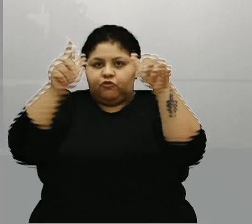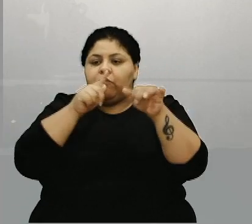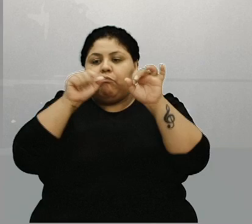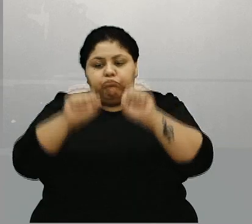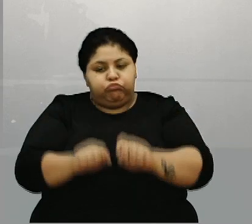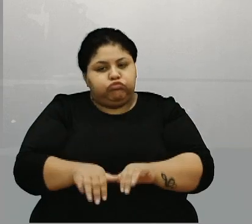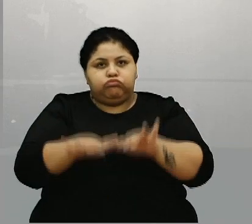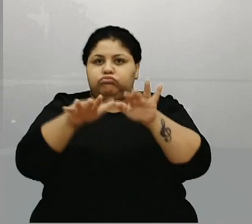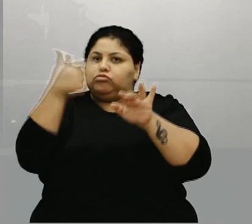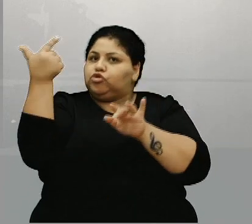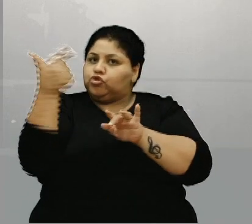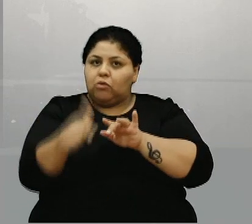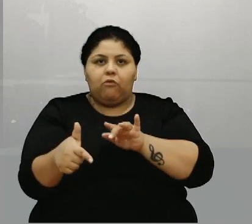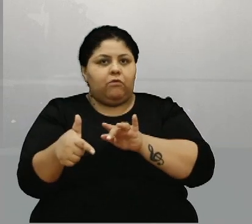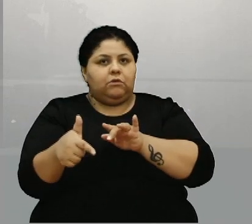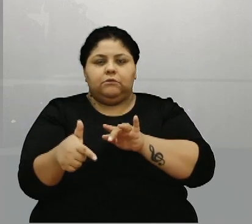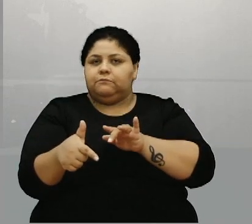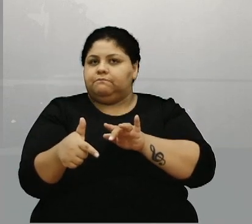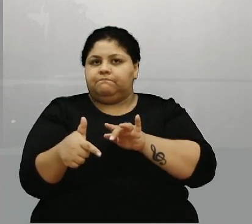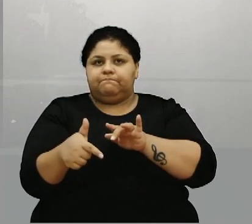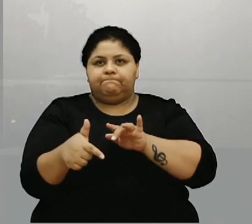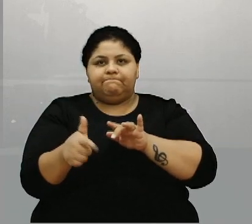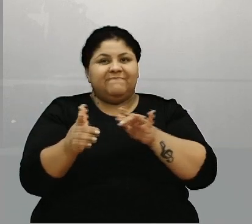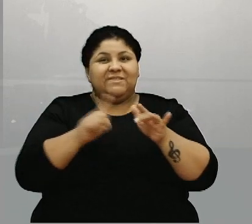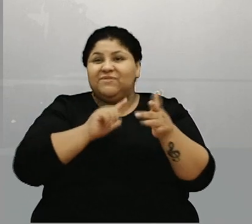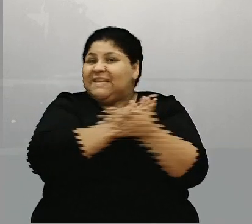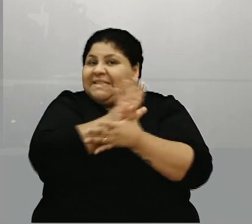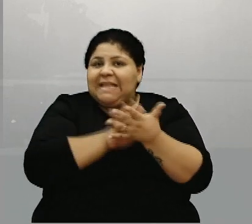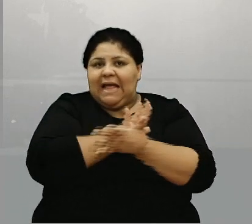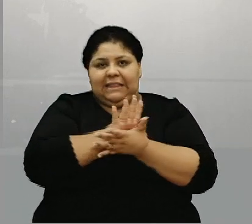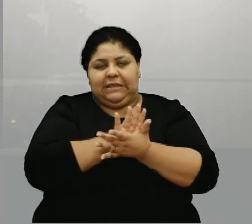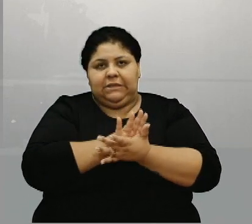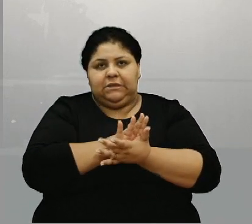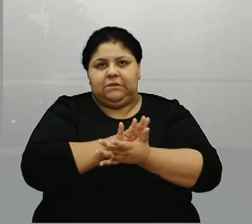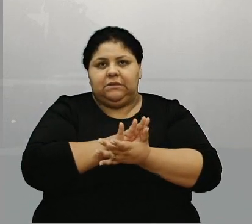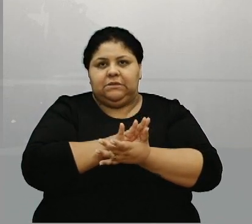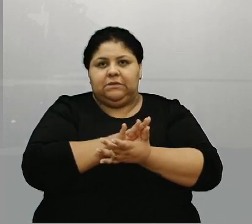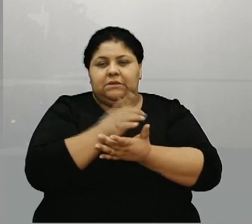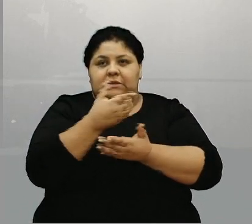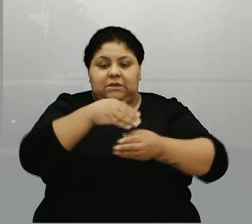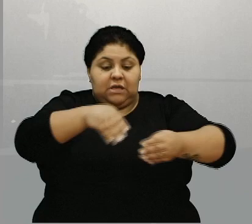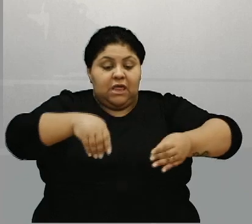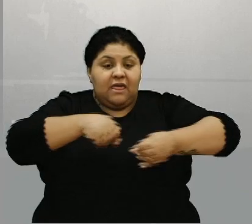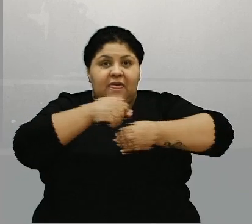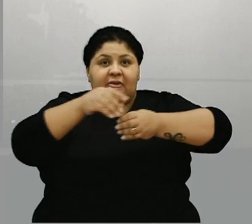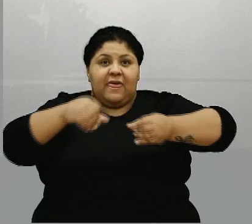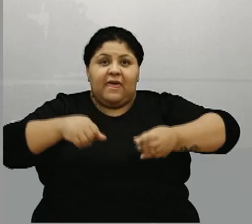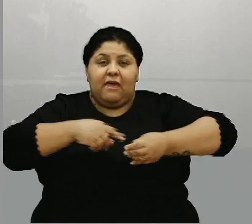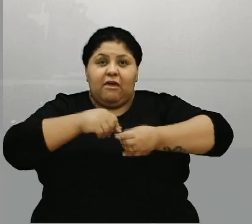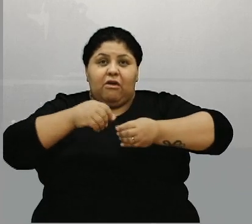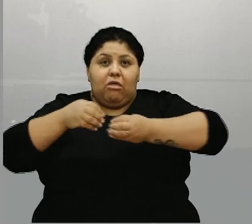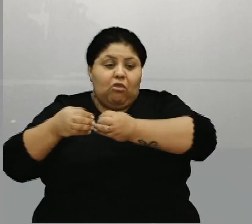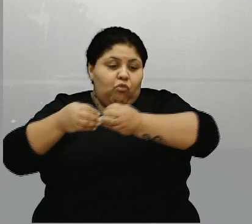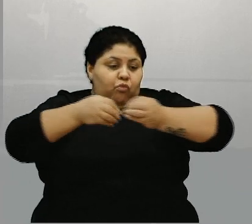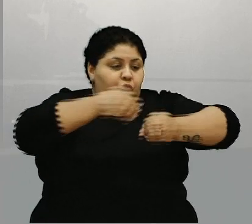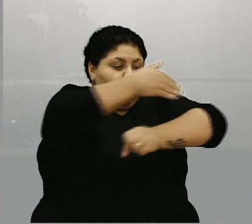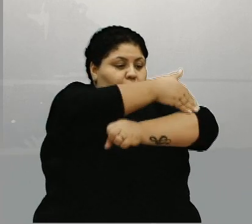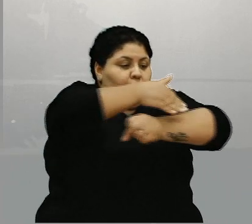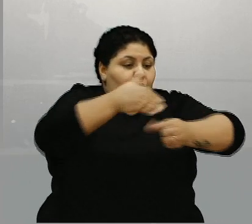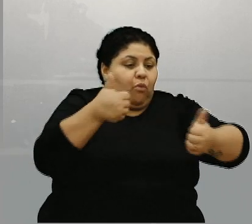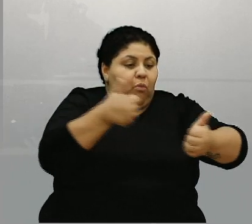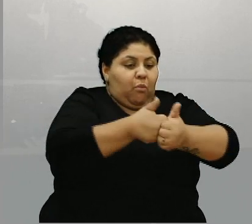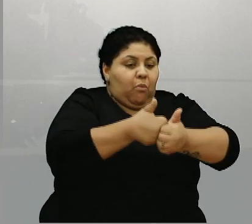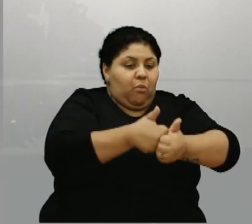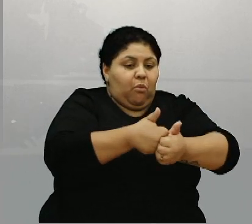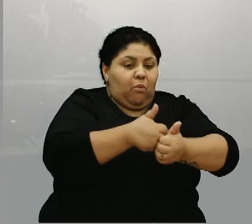transbordar, e não restava nada. Essa terra foi para uma rua ao lado. Então existe aproximadamente